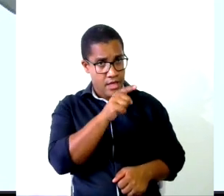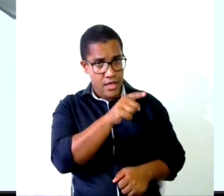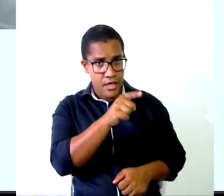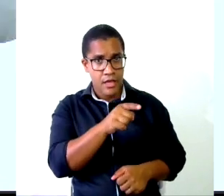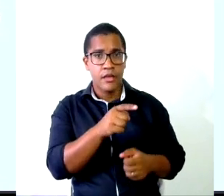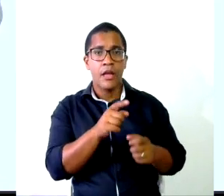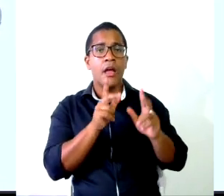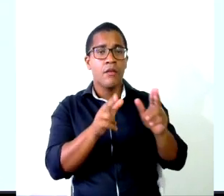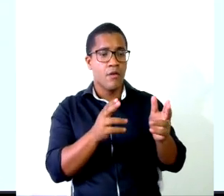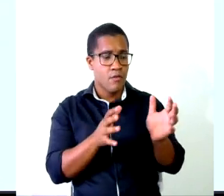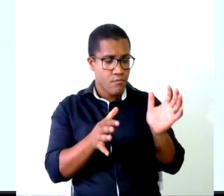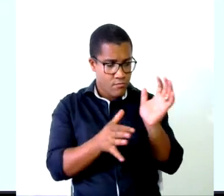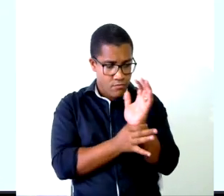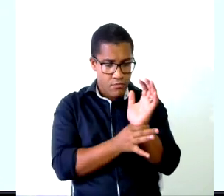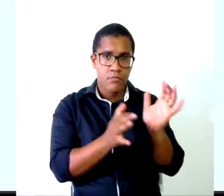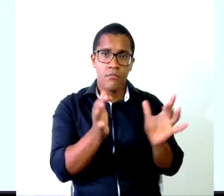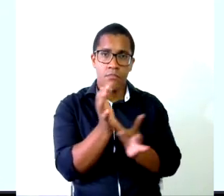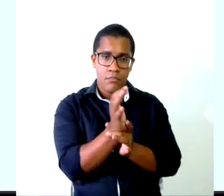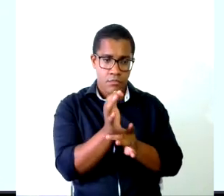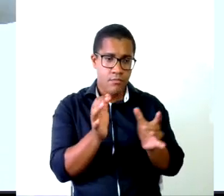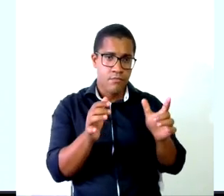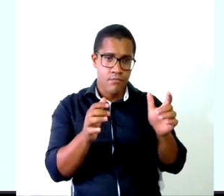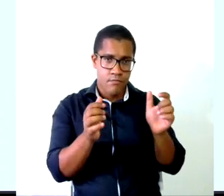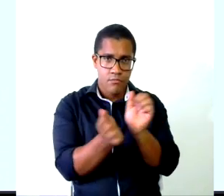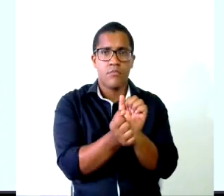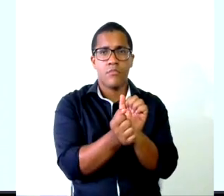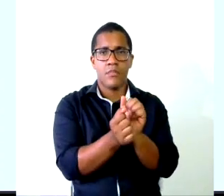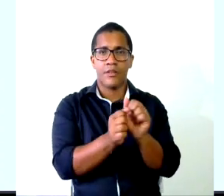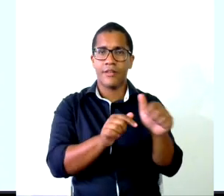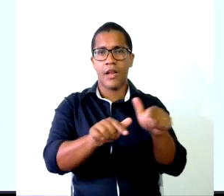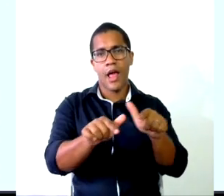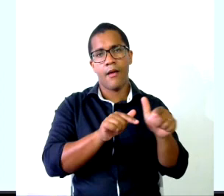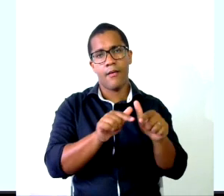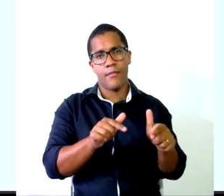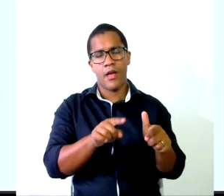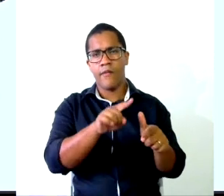ele estava preso ao trabalho. Porque vocês vão